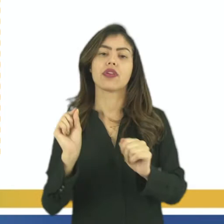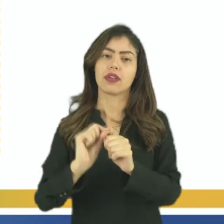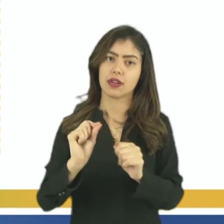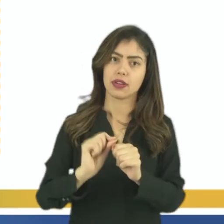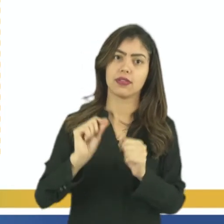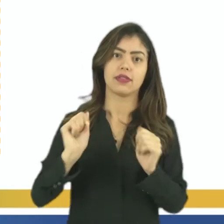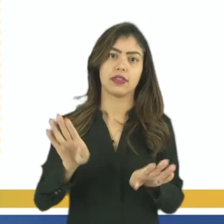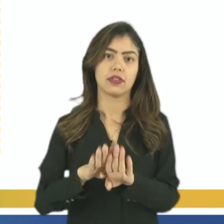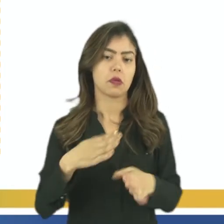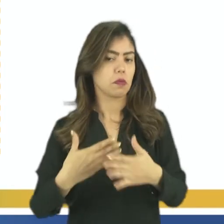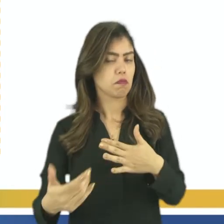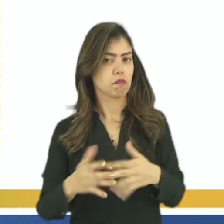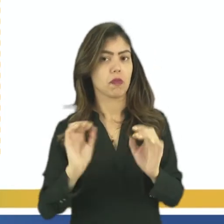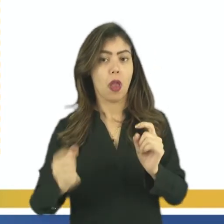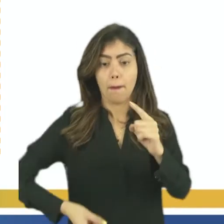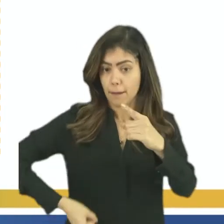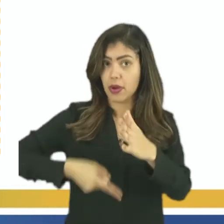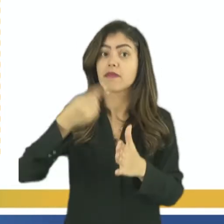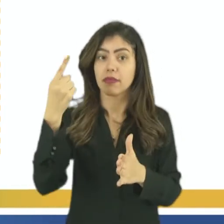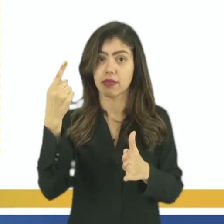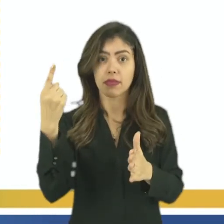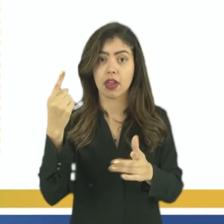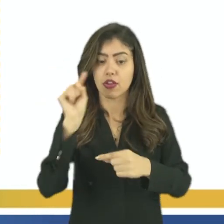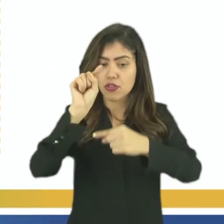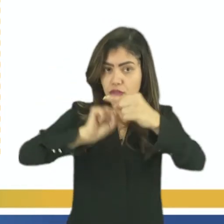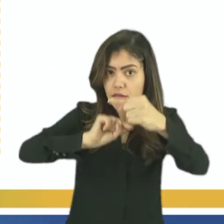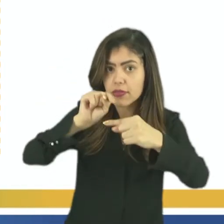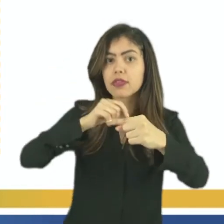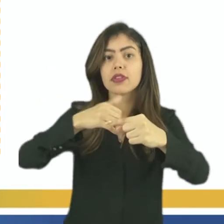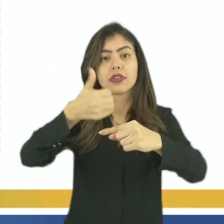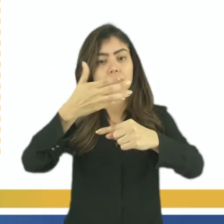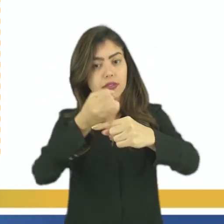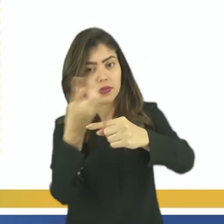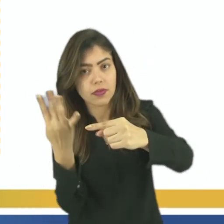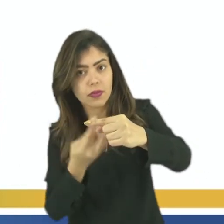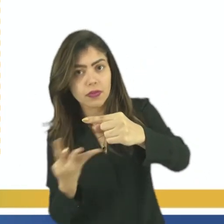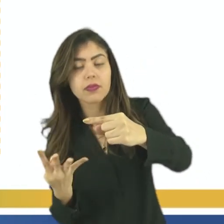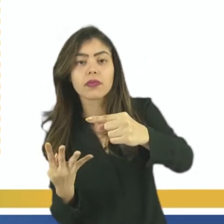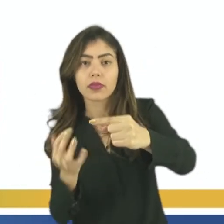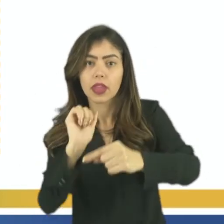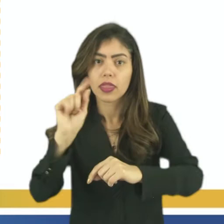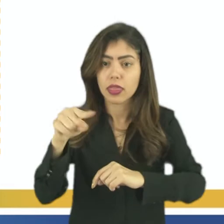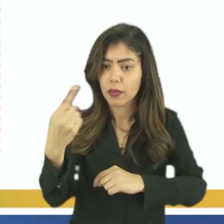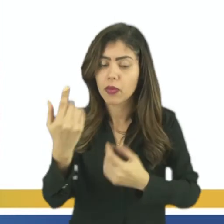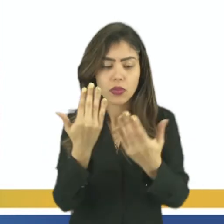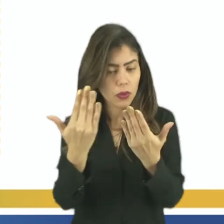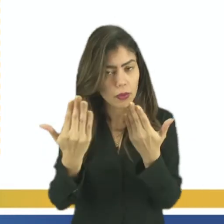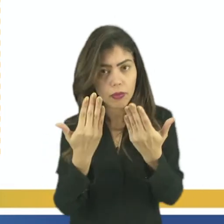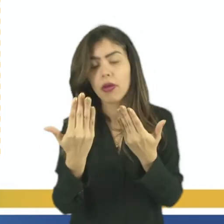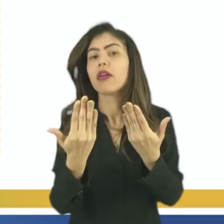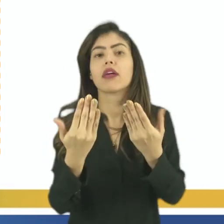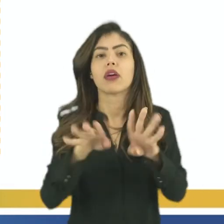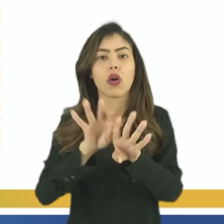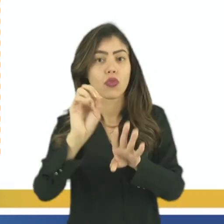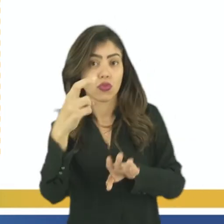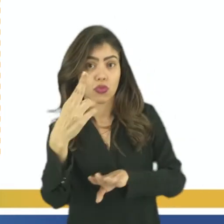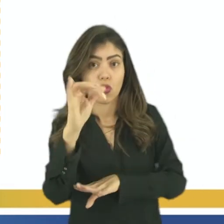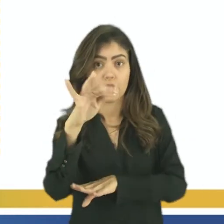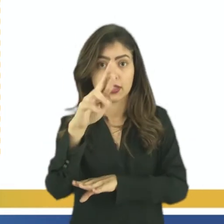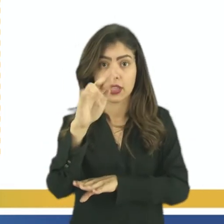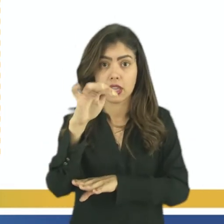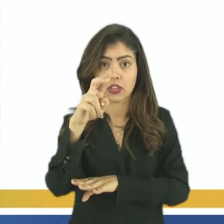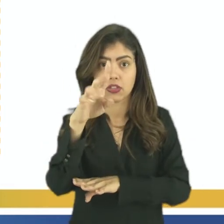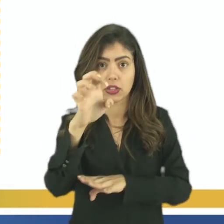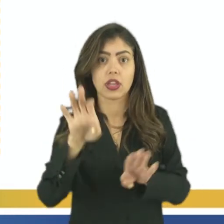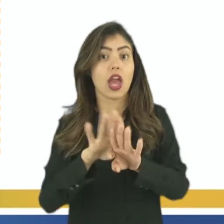fazer o que a gente fez primeiro lá de vídeos os numeradores pelos dementadores e compara né os quocientes obtidos